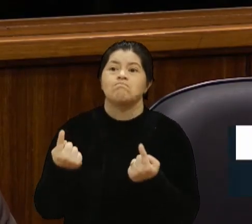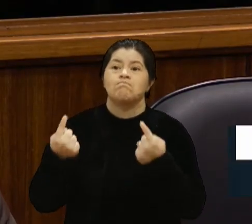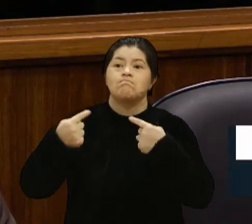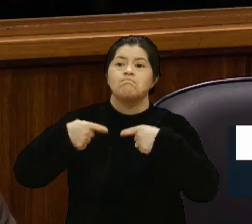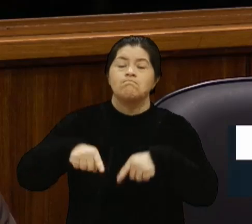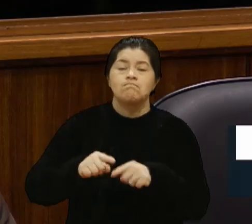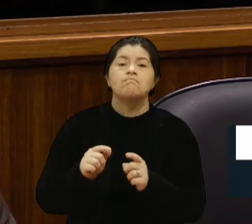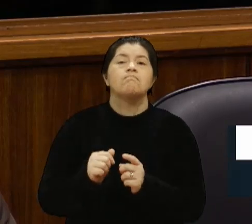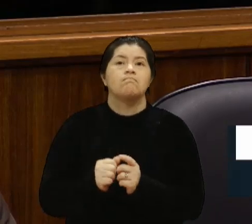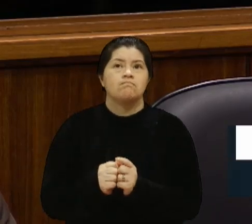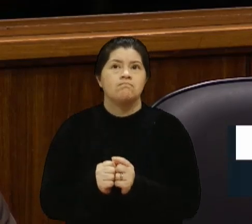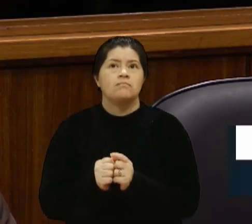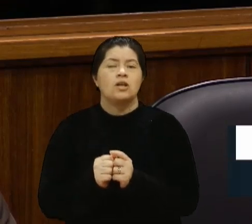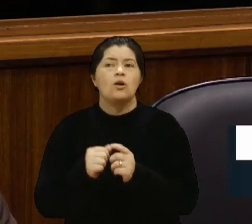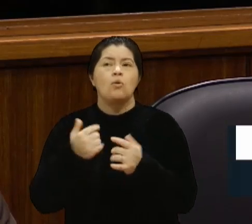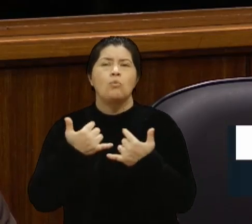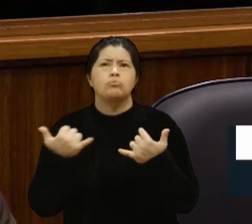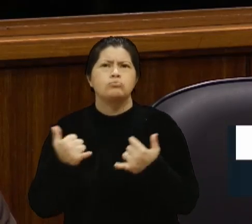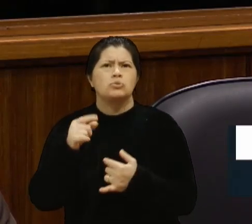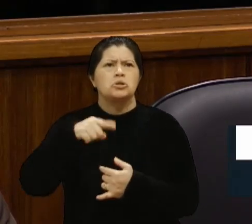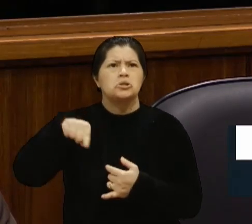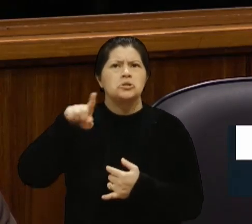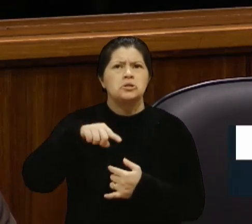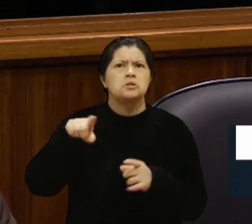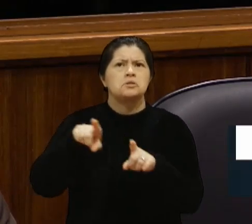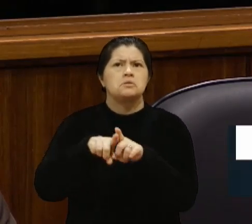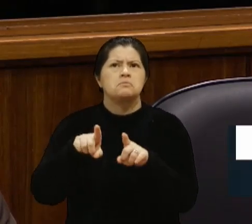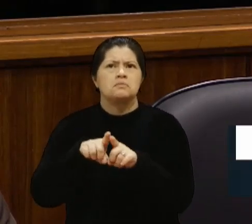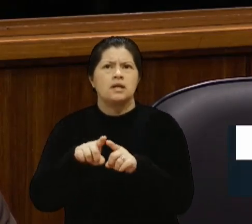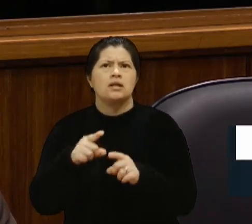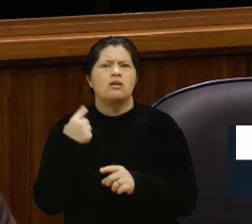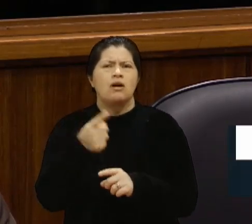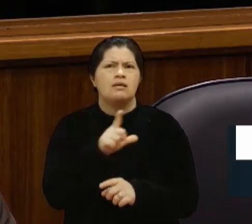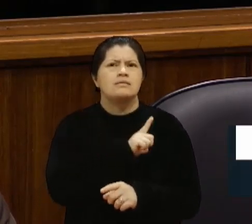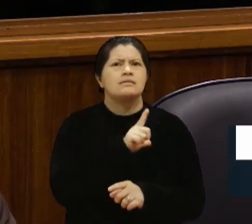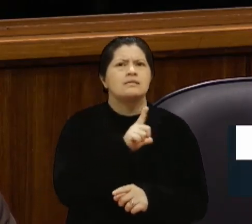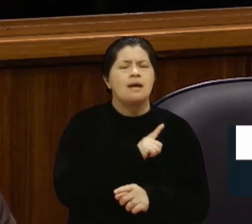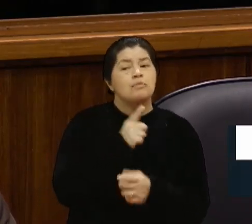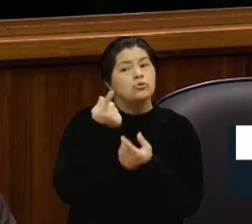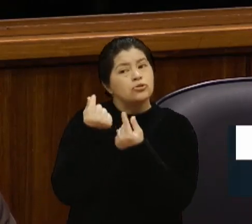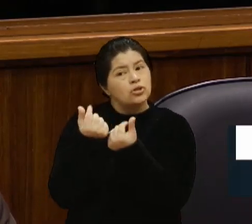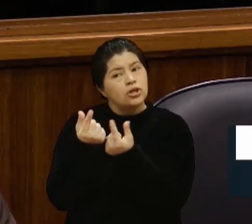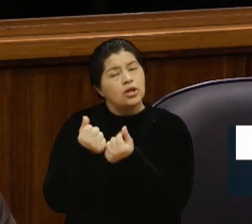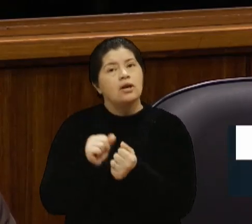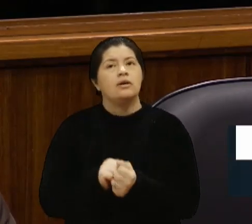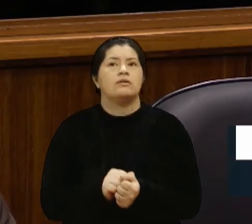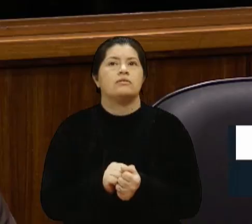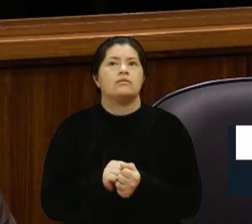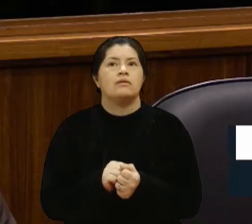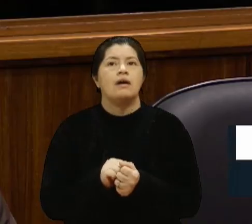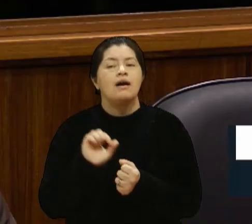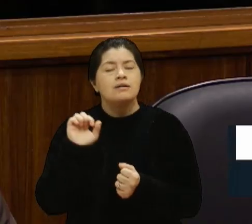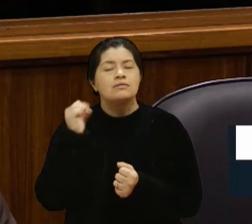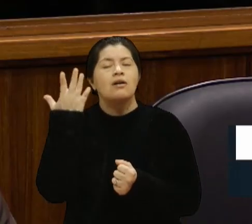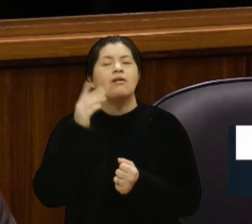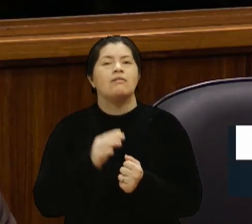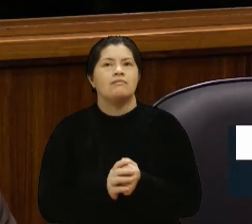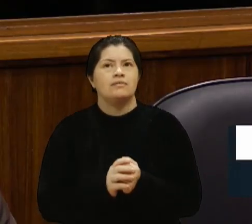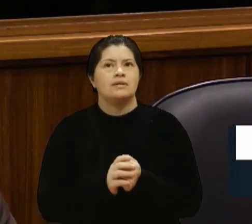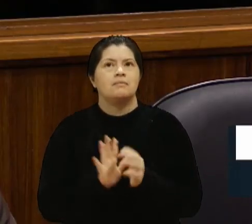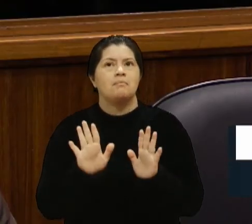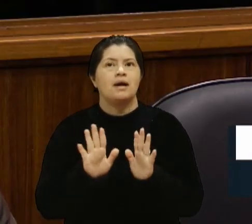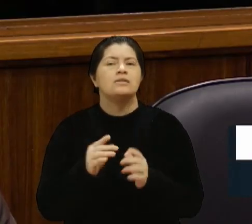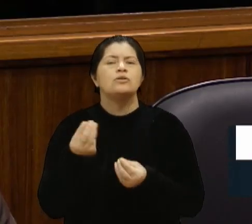trabalho em rede, ele funciona, mas ele funciona também quando a gente tem dinheiro para que isso funcione. Queria saber como é